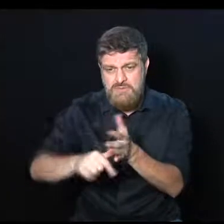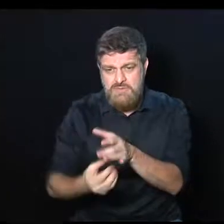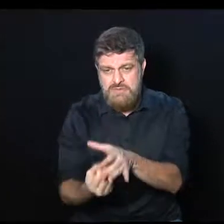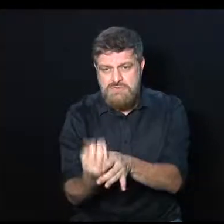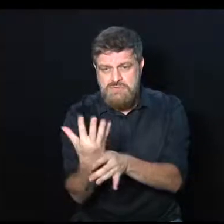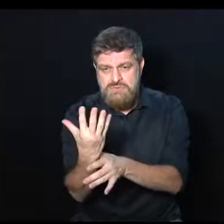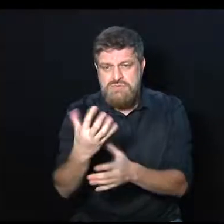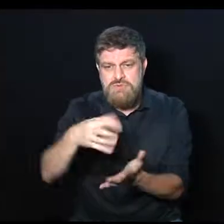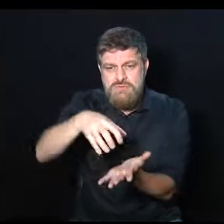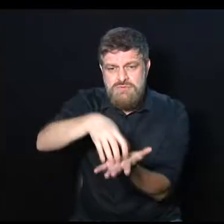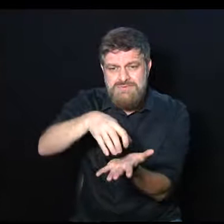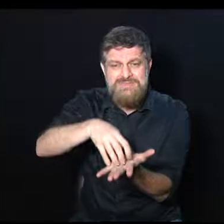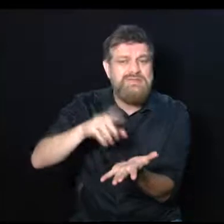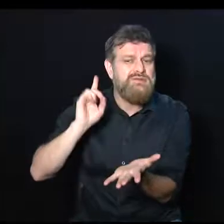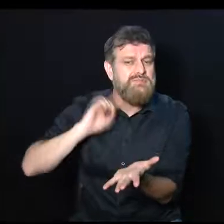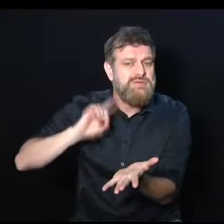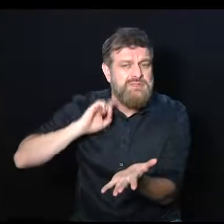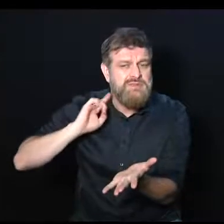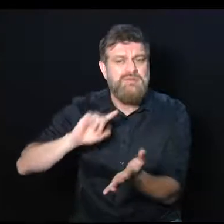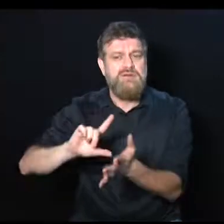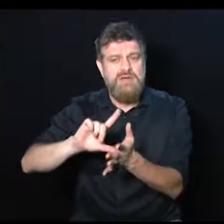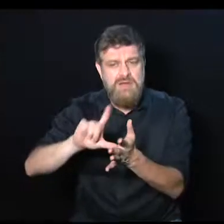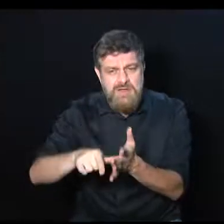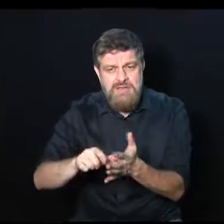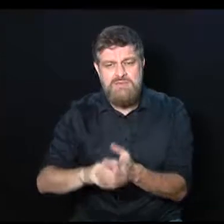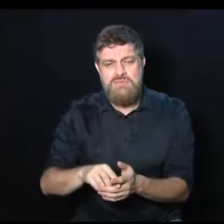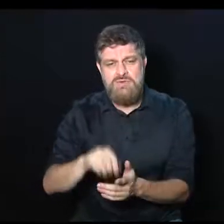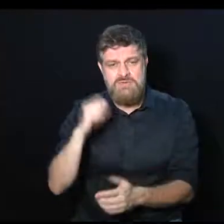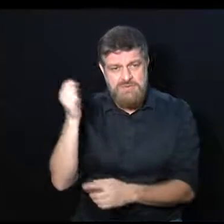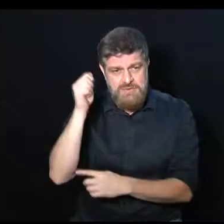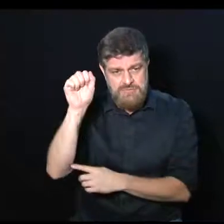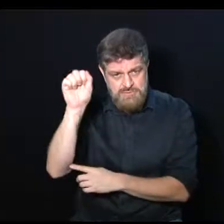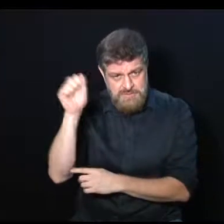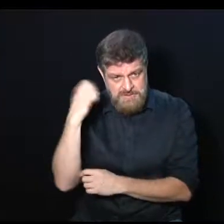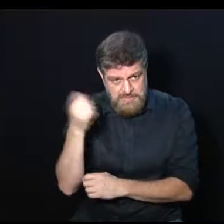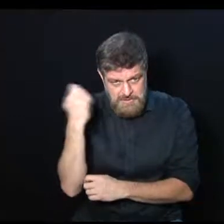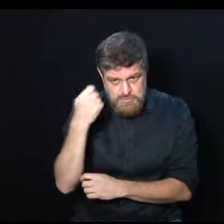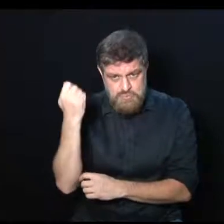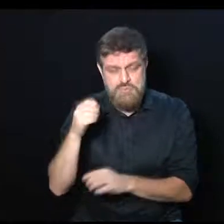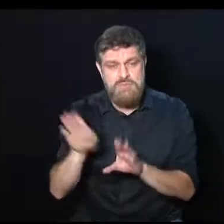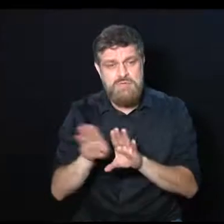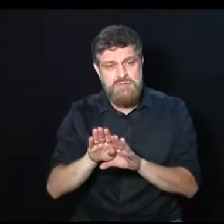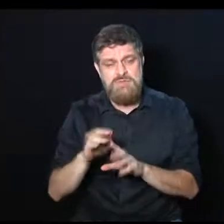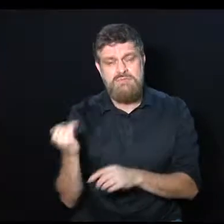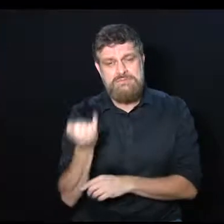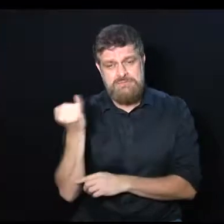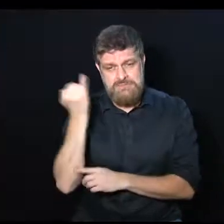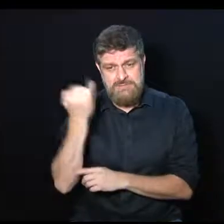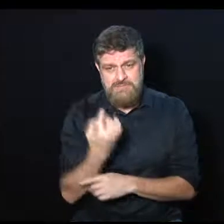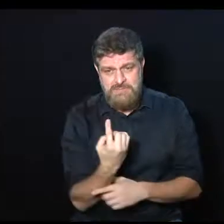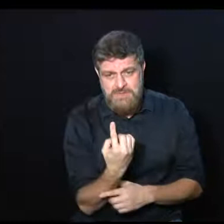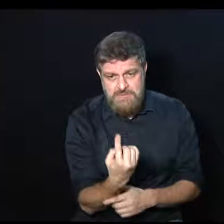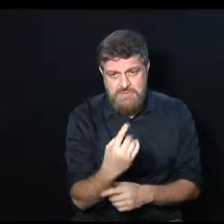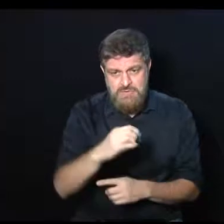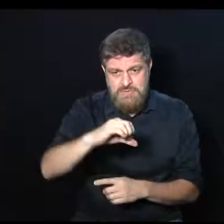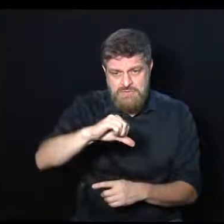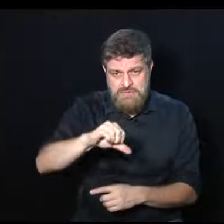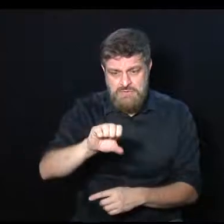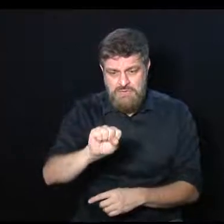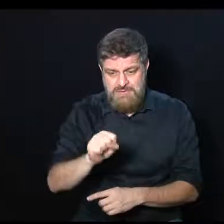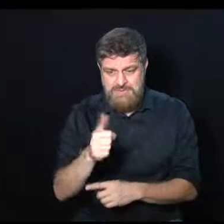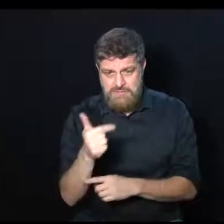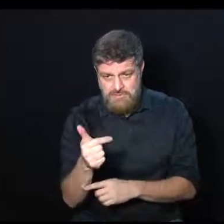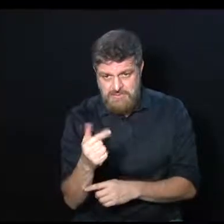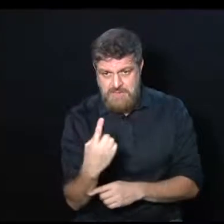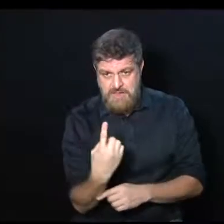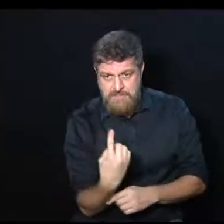Centro de Minas Gerais, depois o Centro do Rio Grande do Sul, que são centros muito importantes no Brasil. Em 1982 e